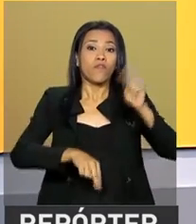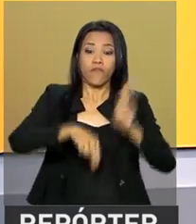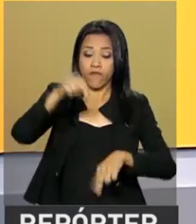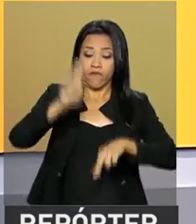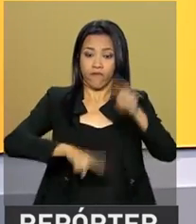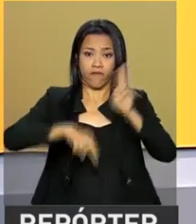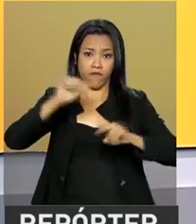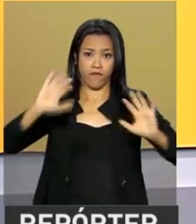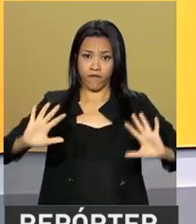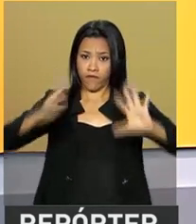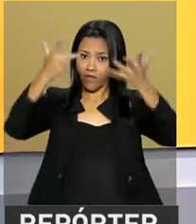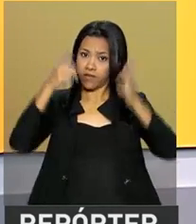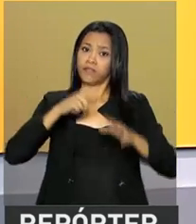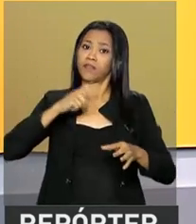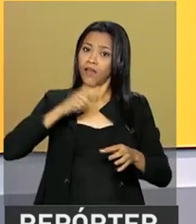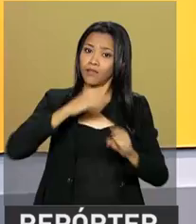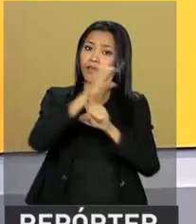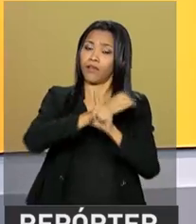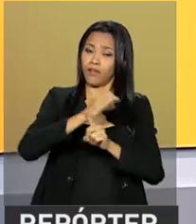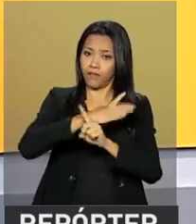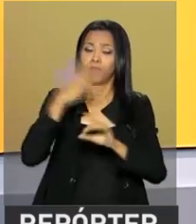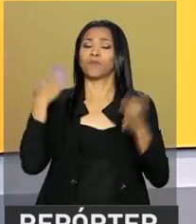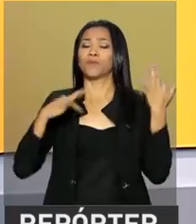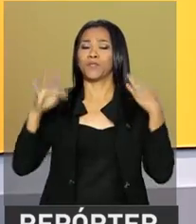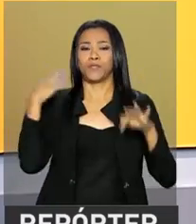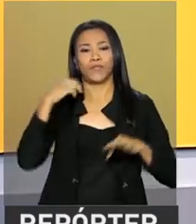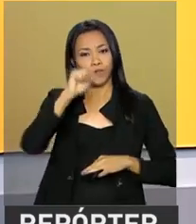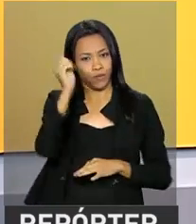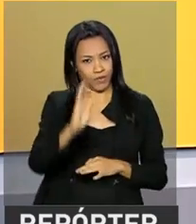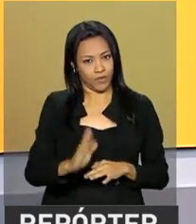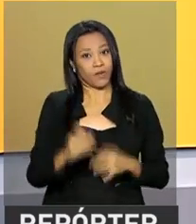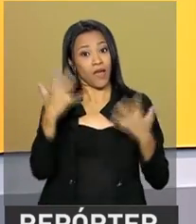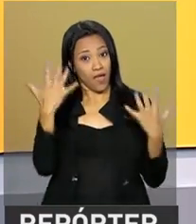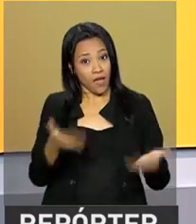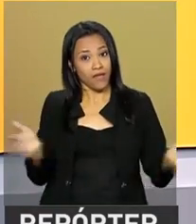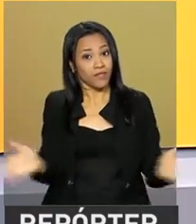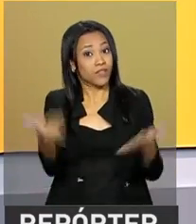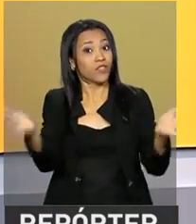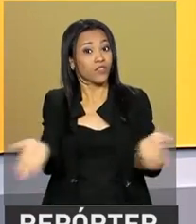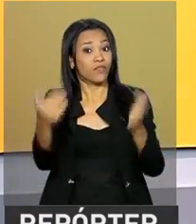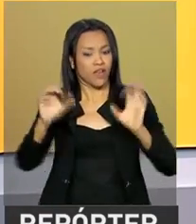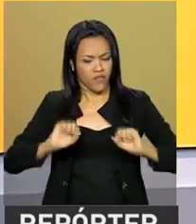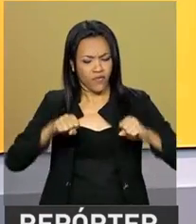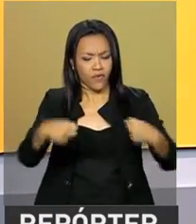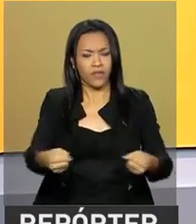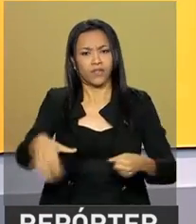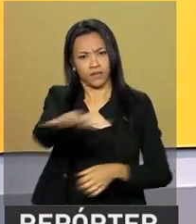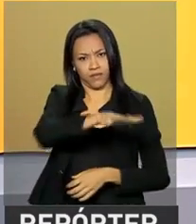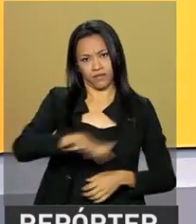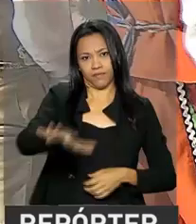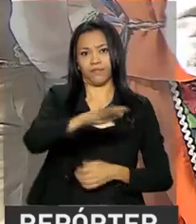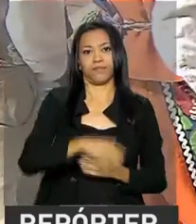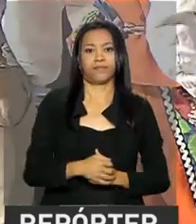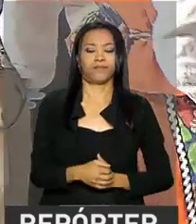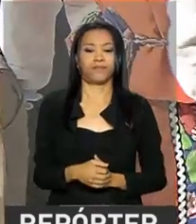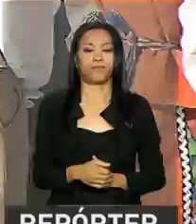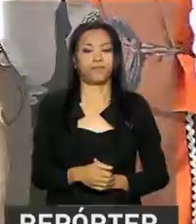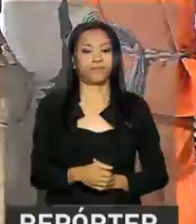entraram no calendário turístico do Brasil é mais uma ação para incentivar e fortalecer o